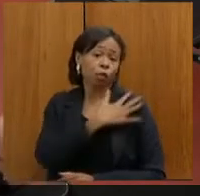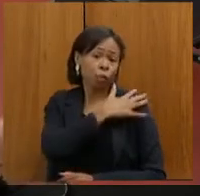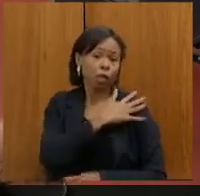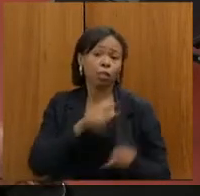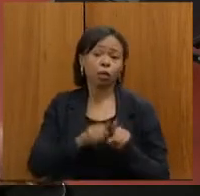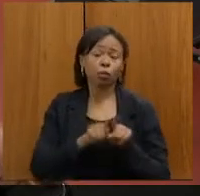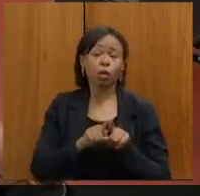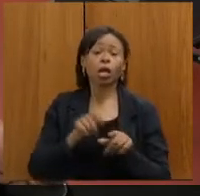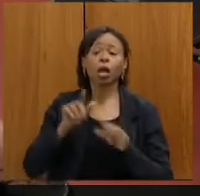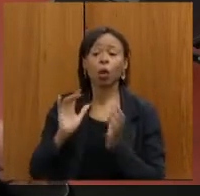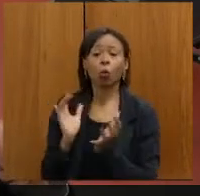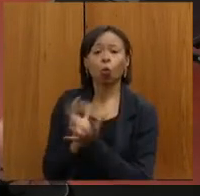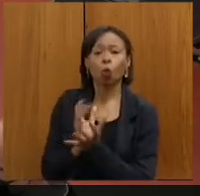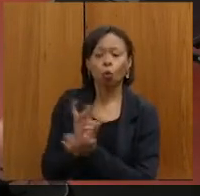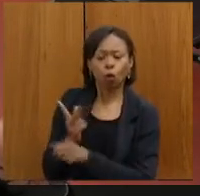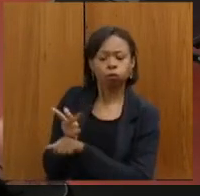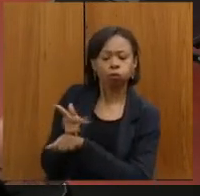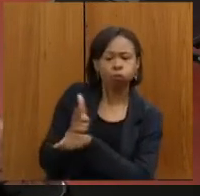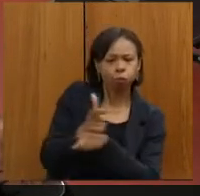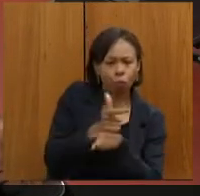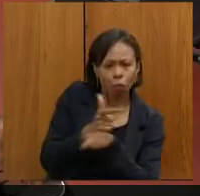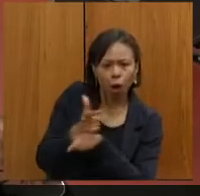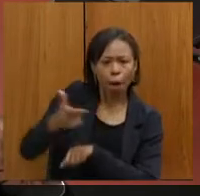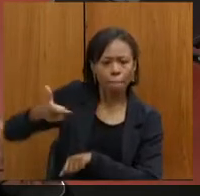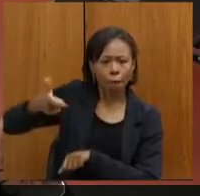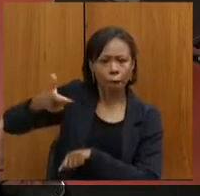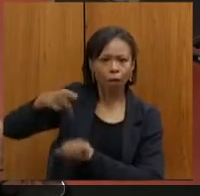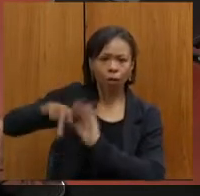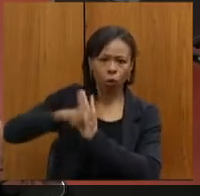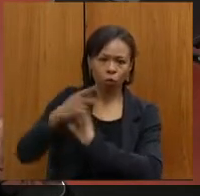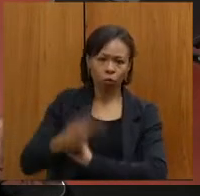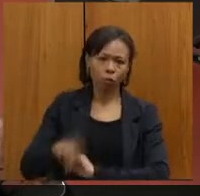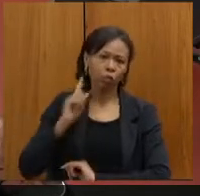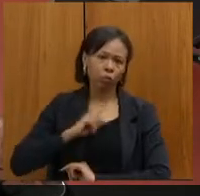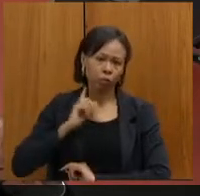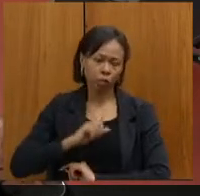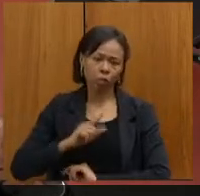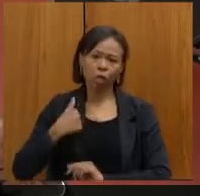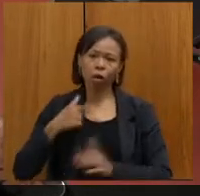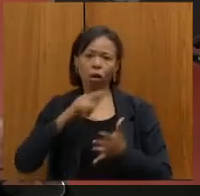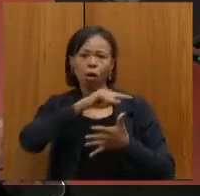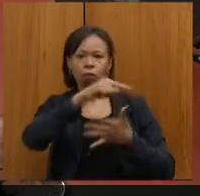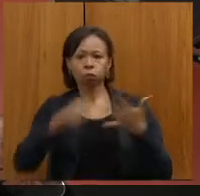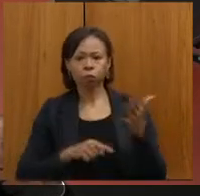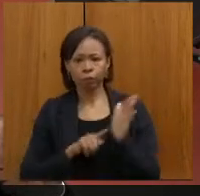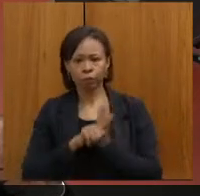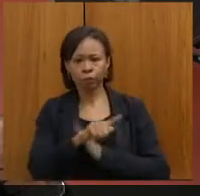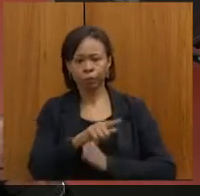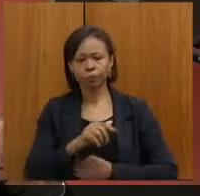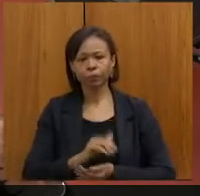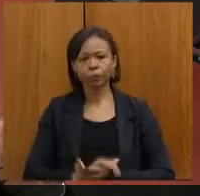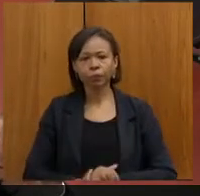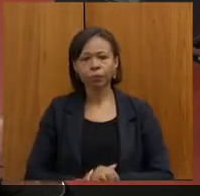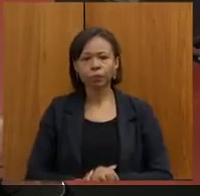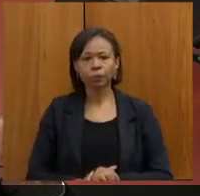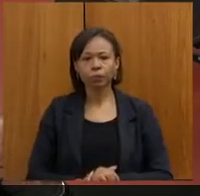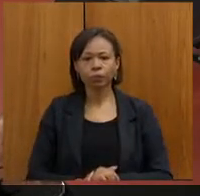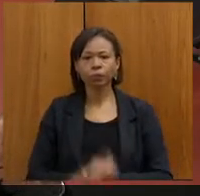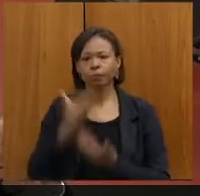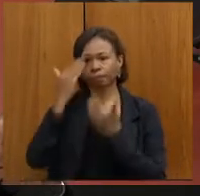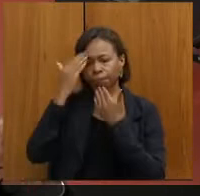aos Caçadores e atiradores e colecionadores do Estado de Minas Gerais são essas minhas perguntas secretária e